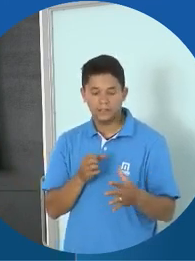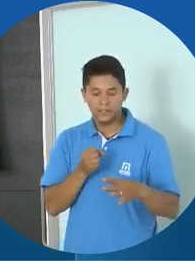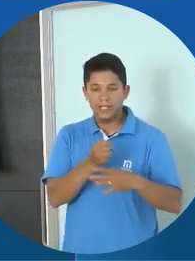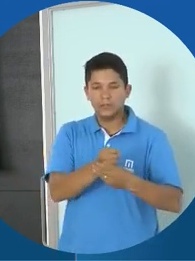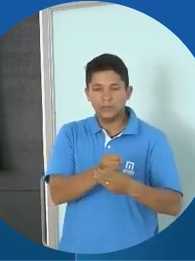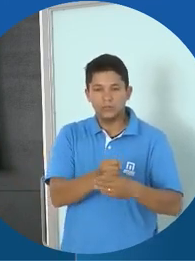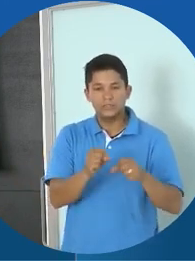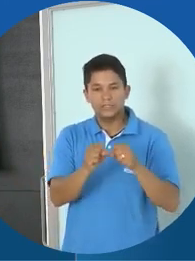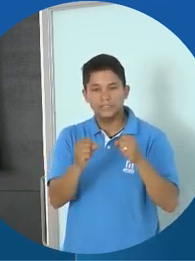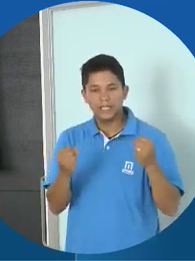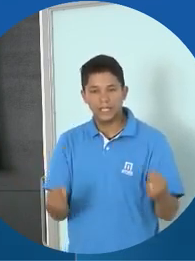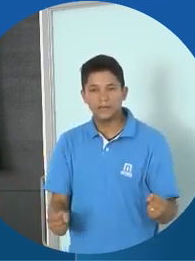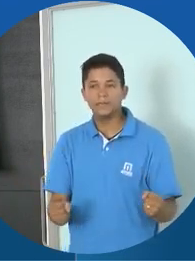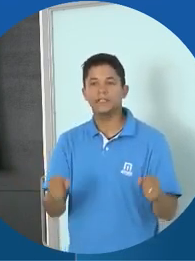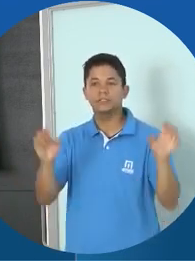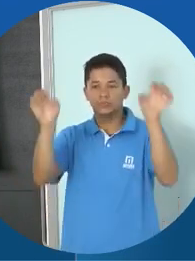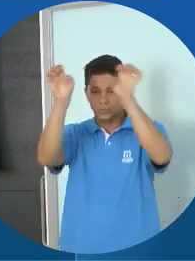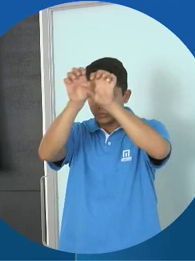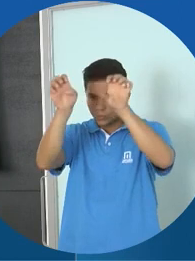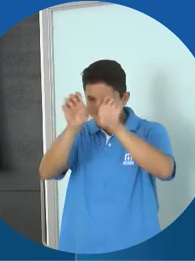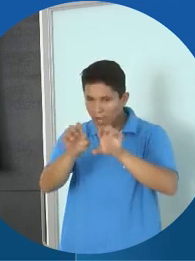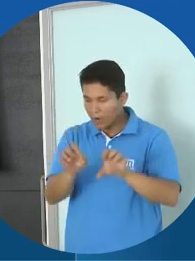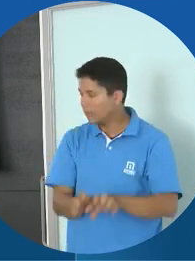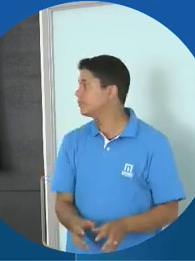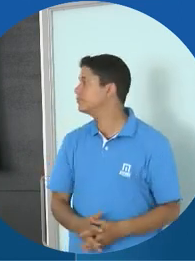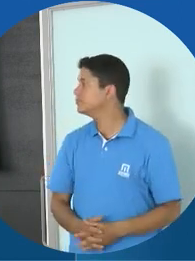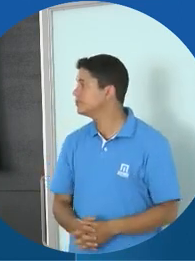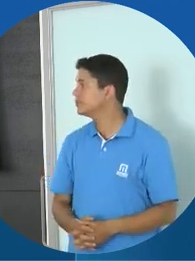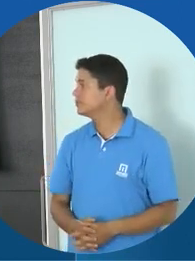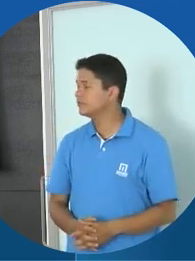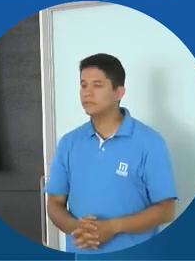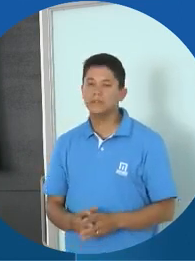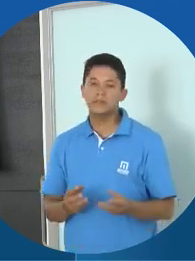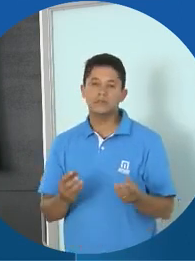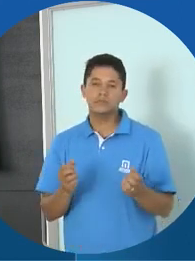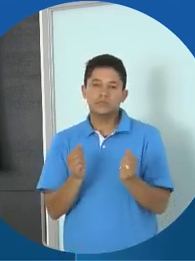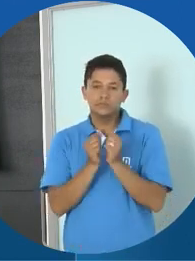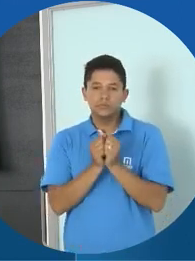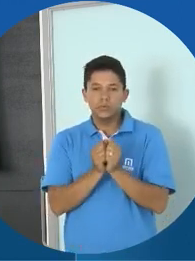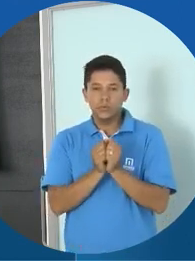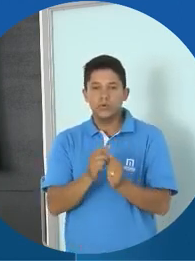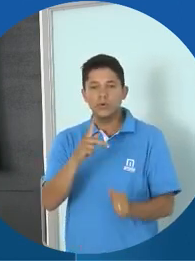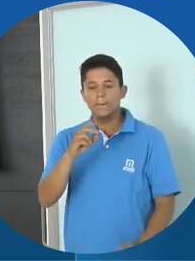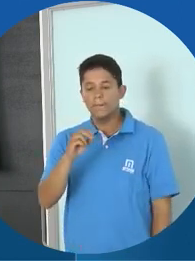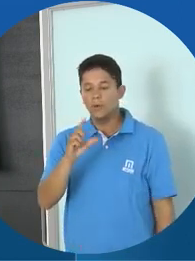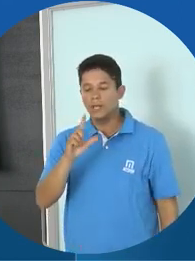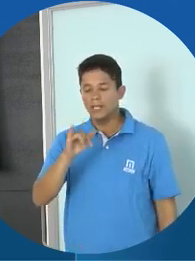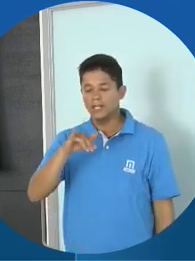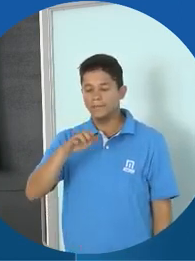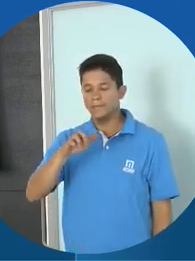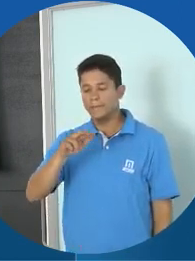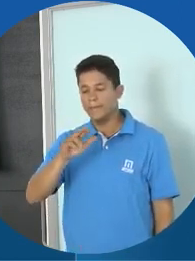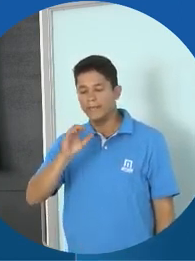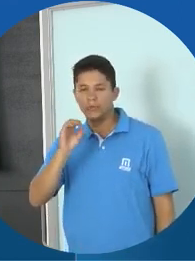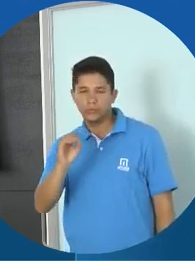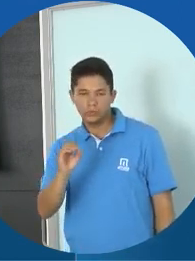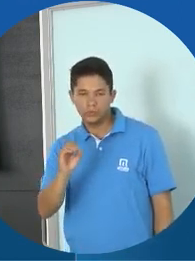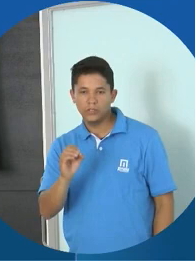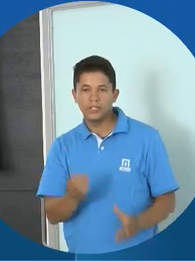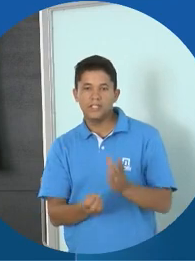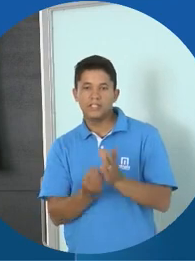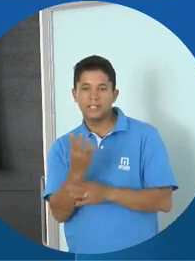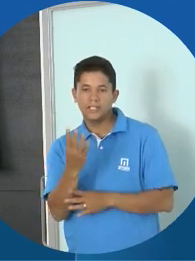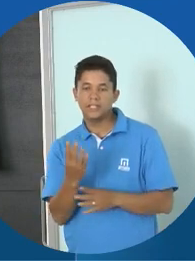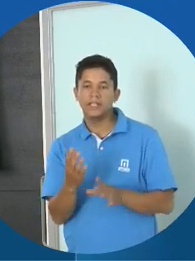estrutural com o polímero, criando realmente uma estrutura